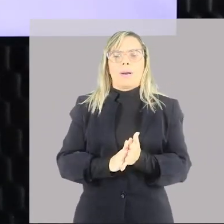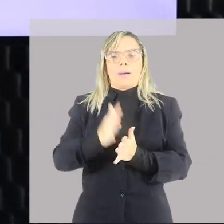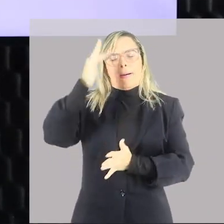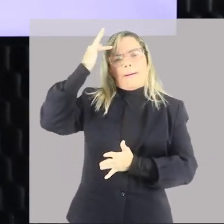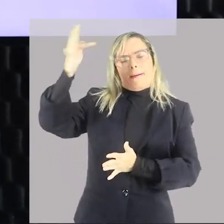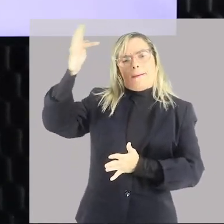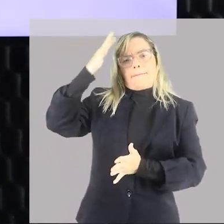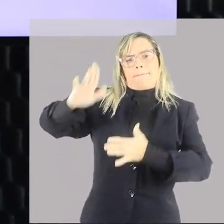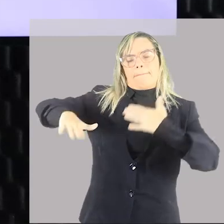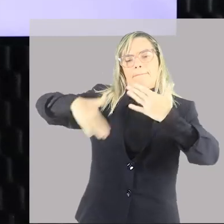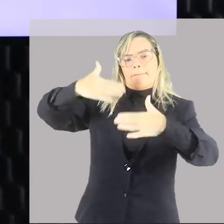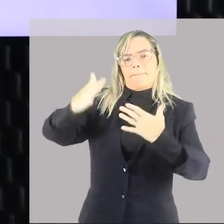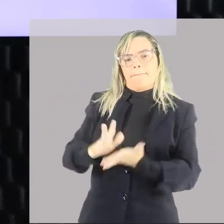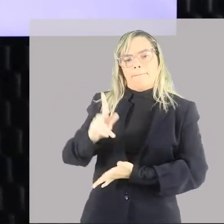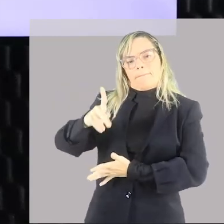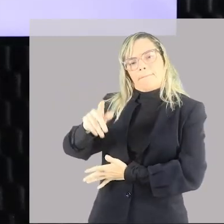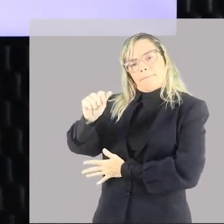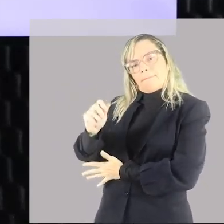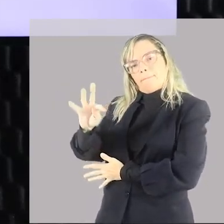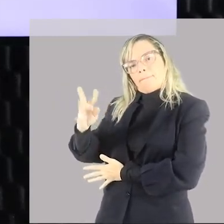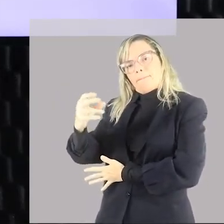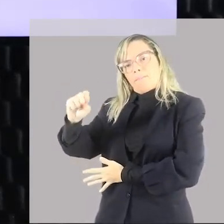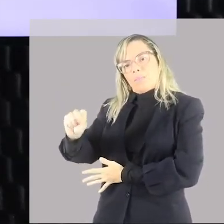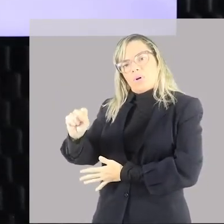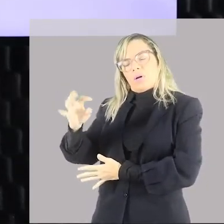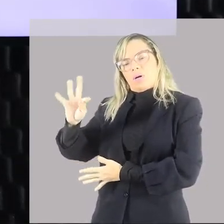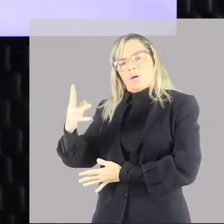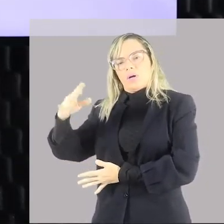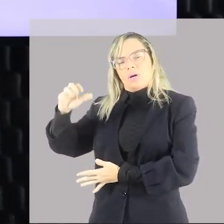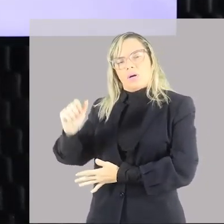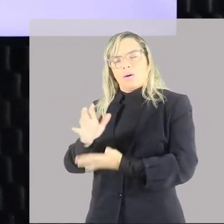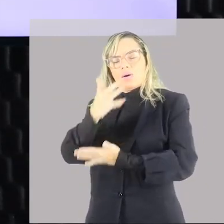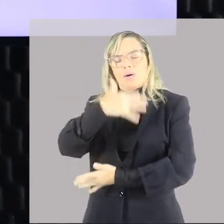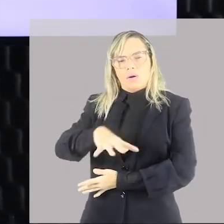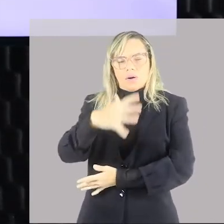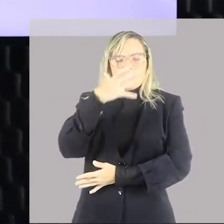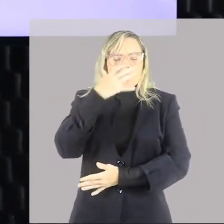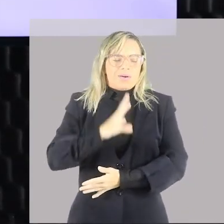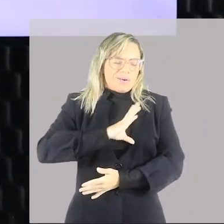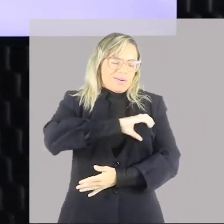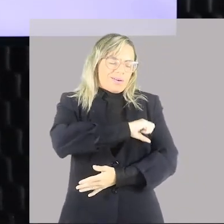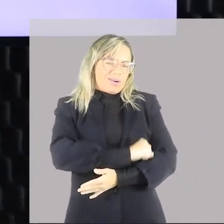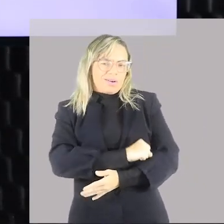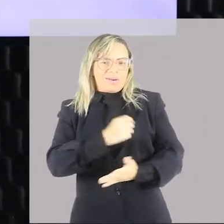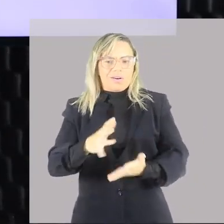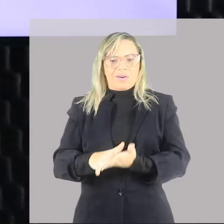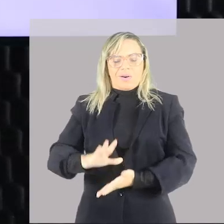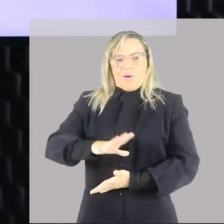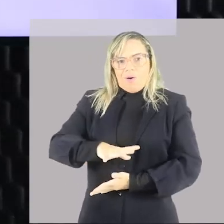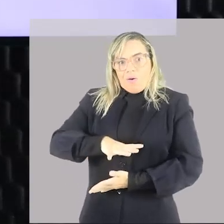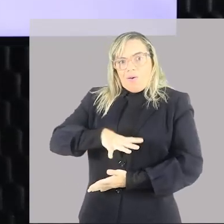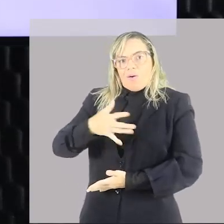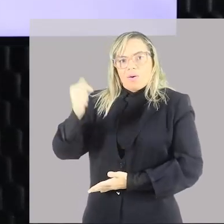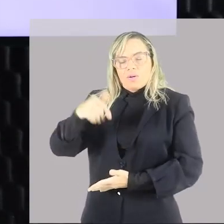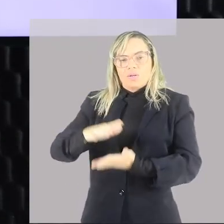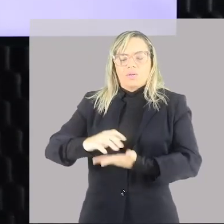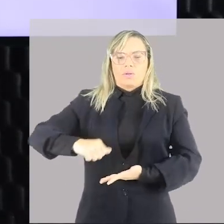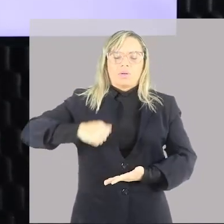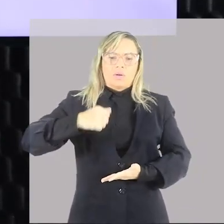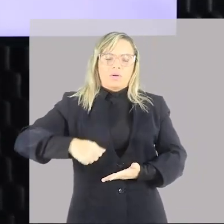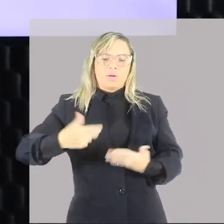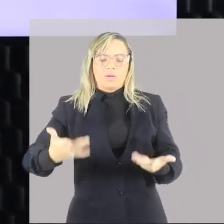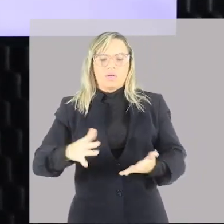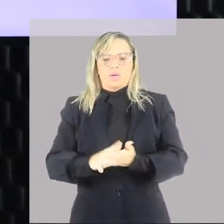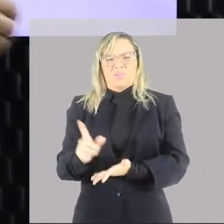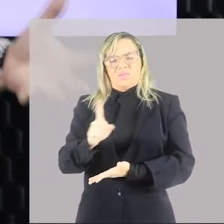partir do patos, espanto, admiração, paixão e o talma, perplexidade. A atitude de